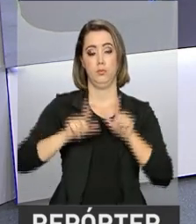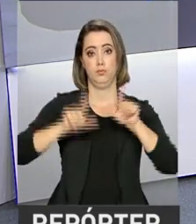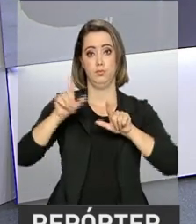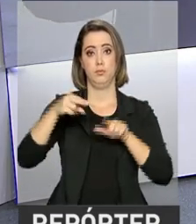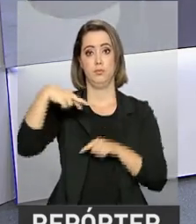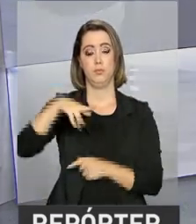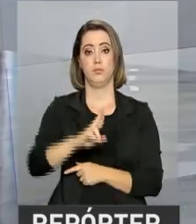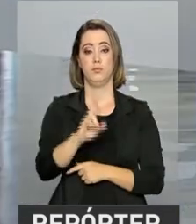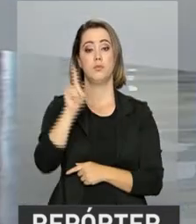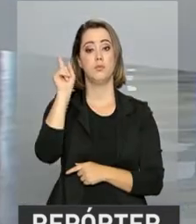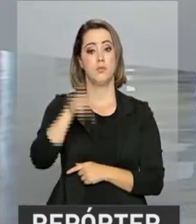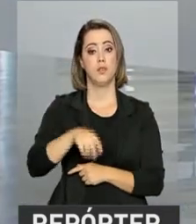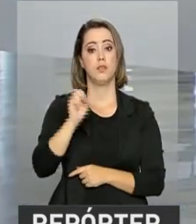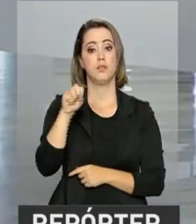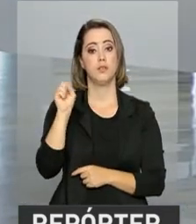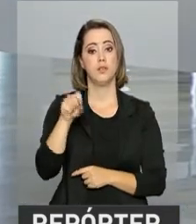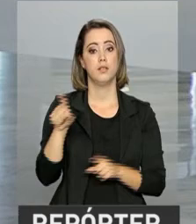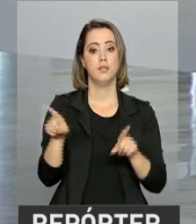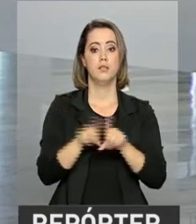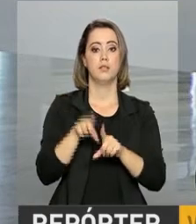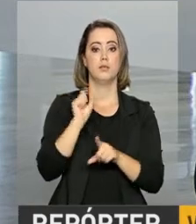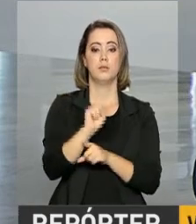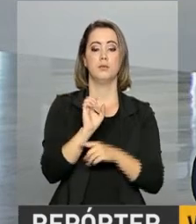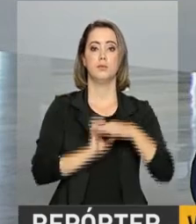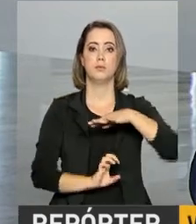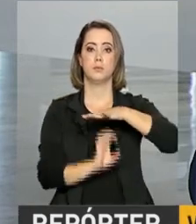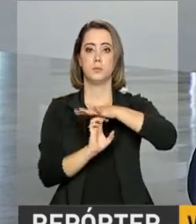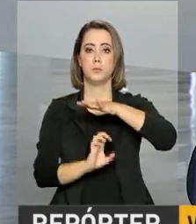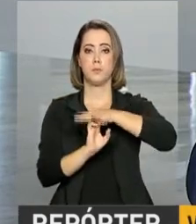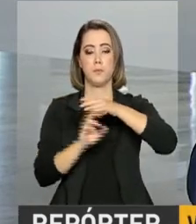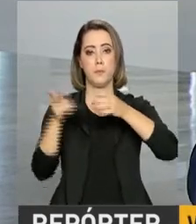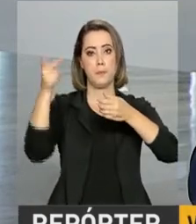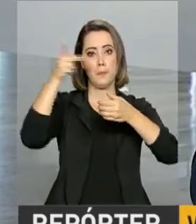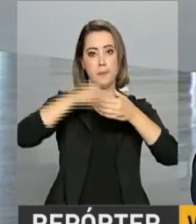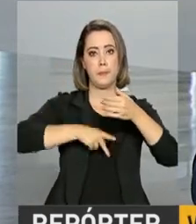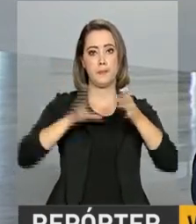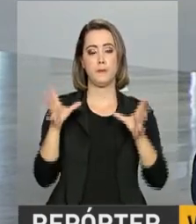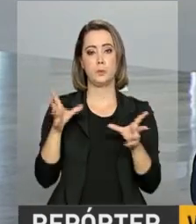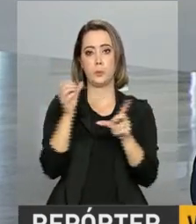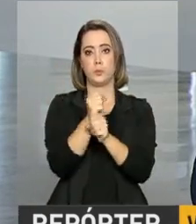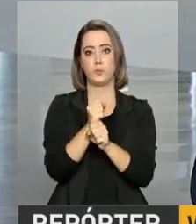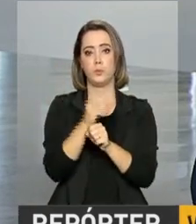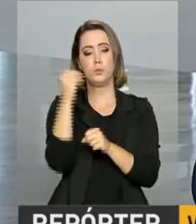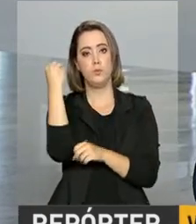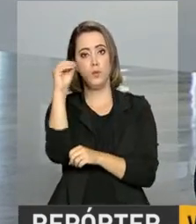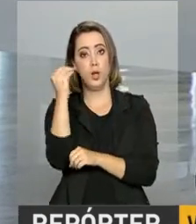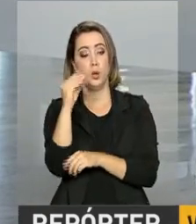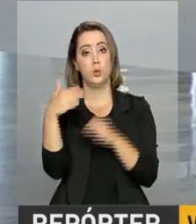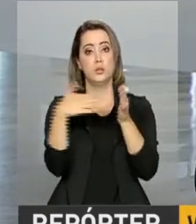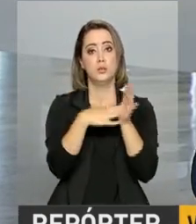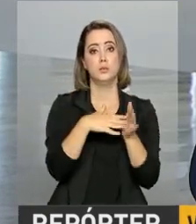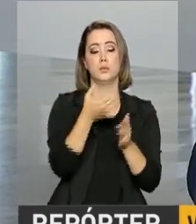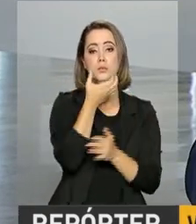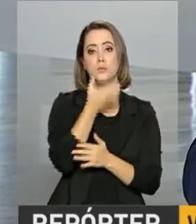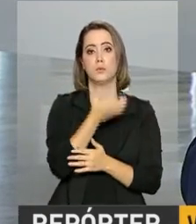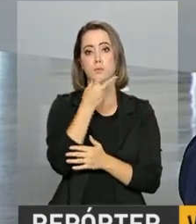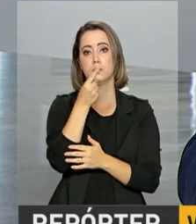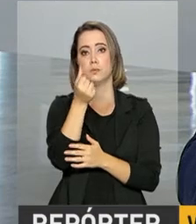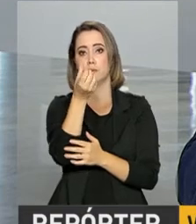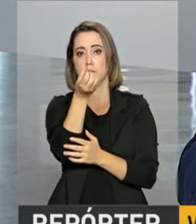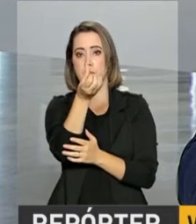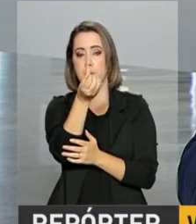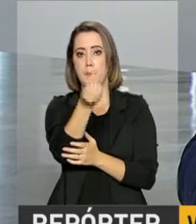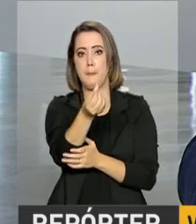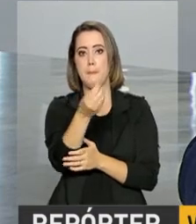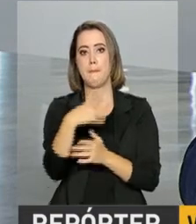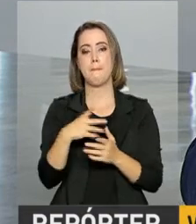nbr é isso mesmo roberto a petrobras fechou entre outubro e dezembro de 2016 com lucro de